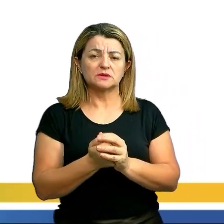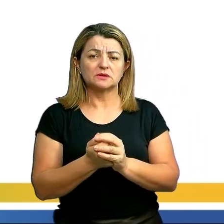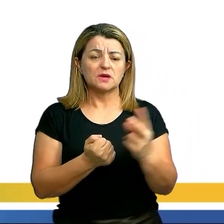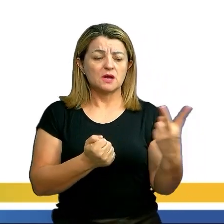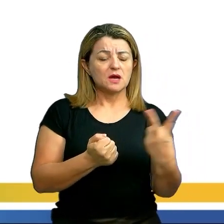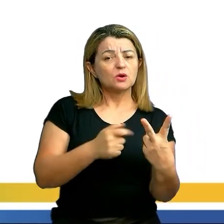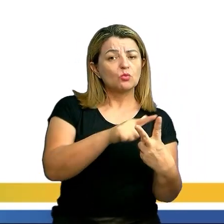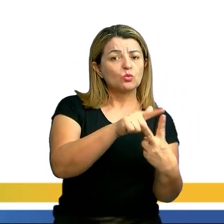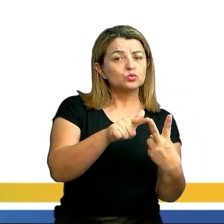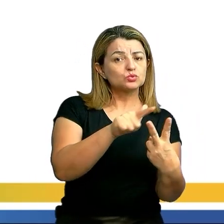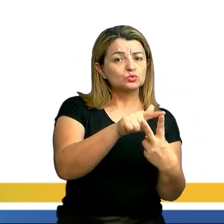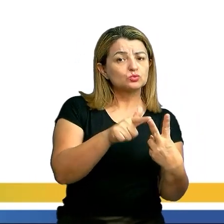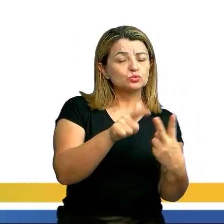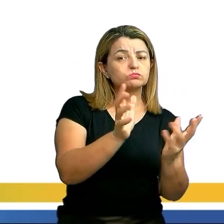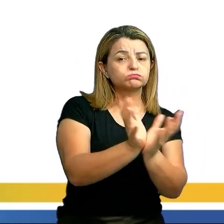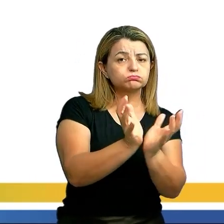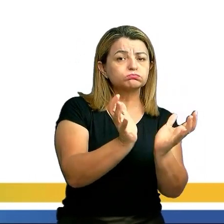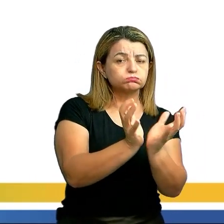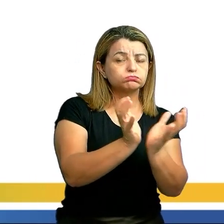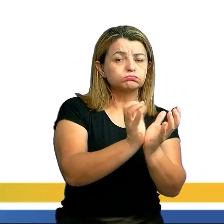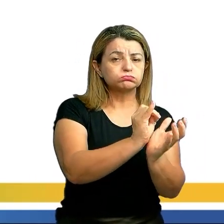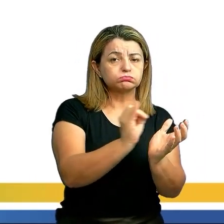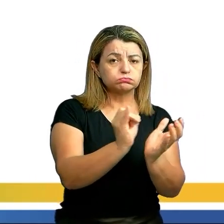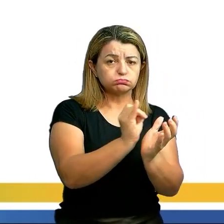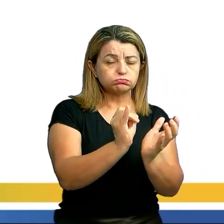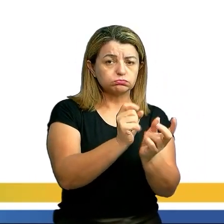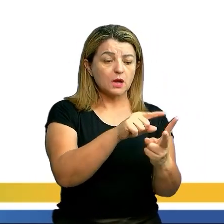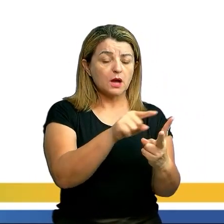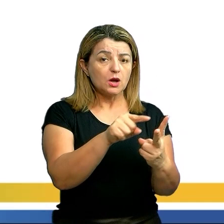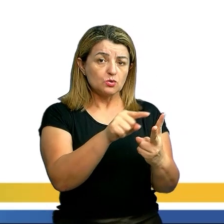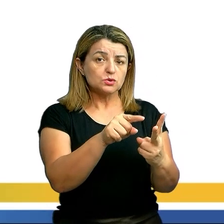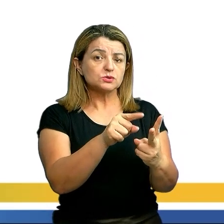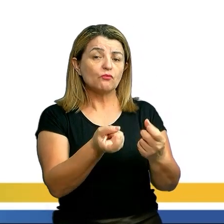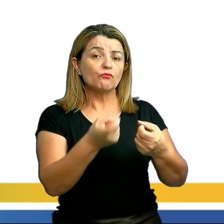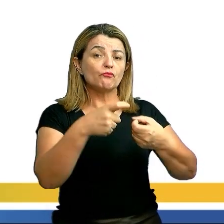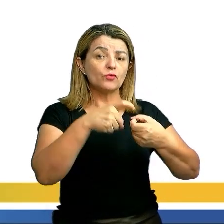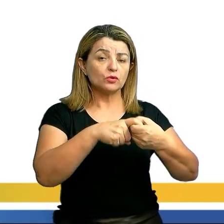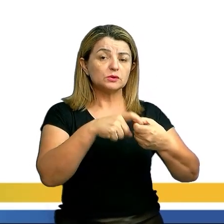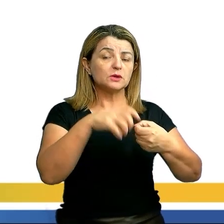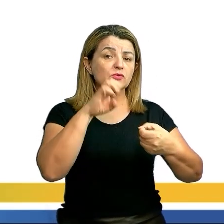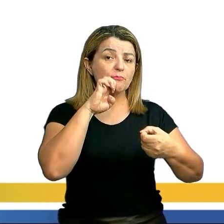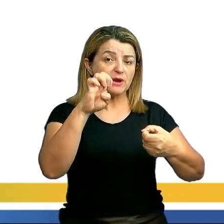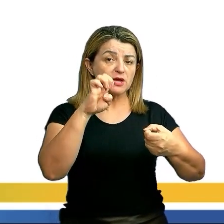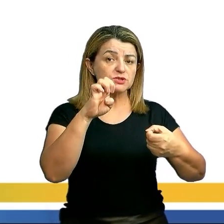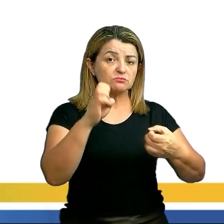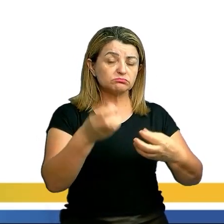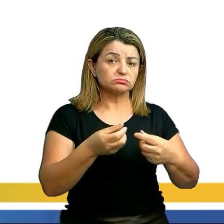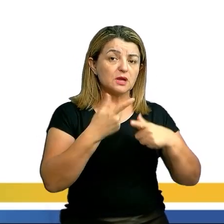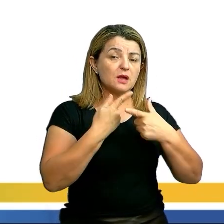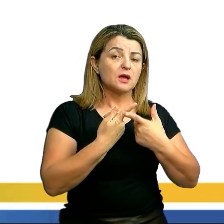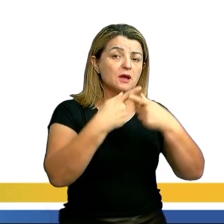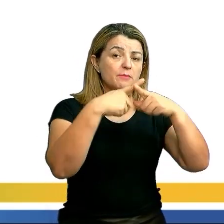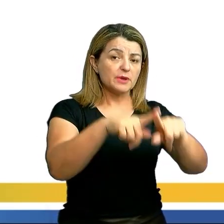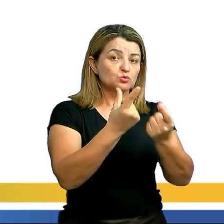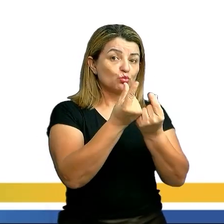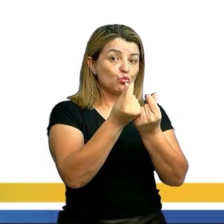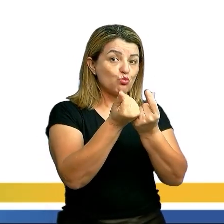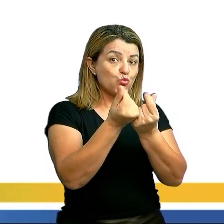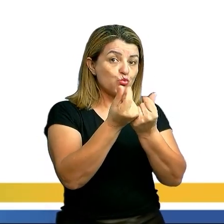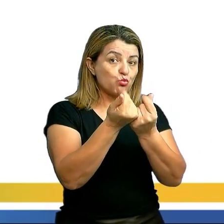essas duas organizações internacionais, elas estão voltadas para empréstimos financeiros, para